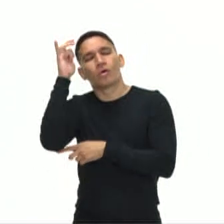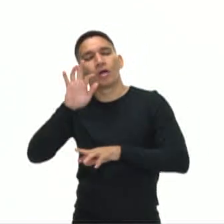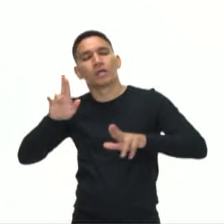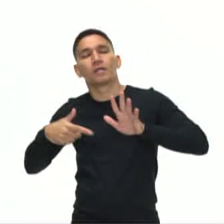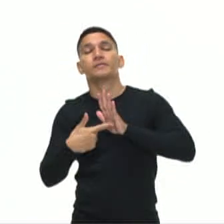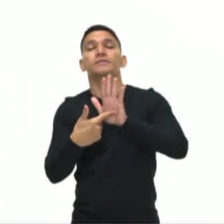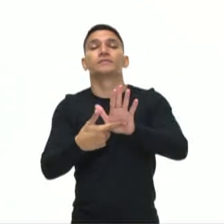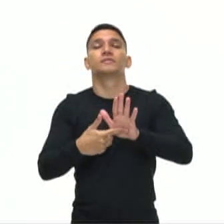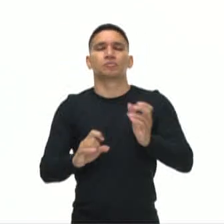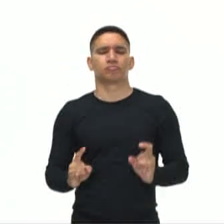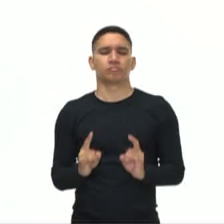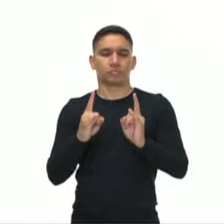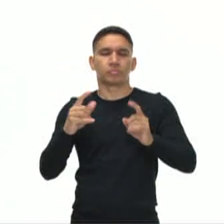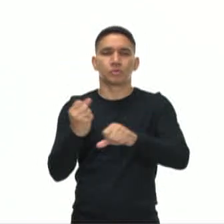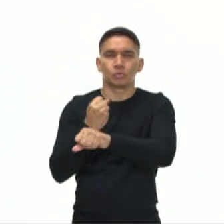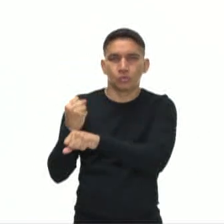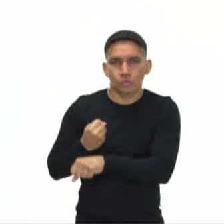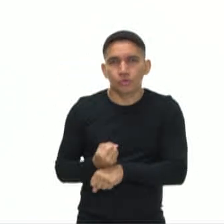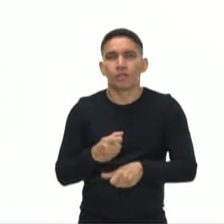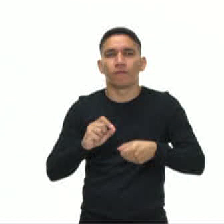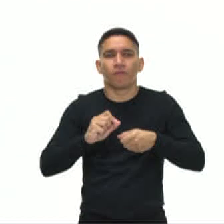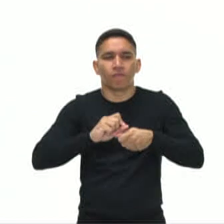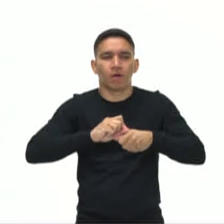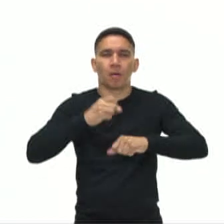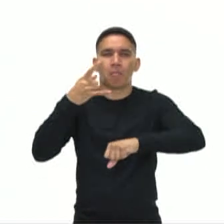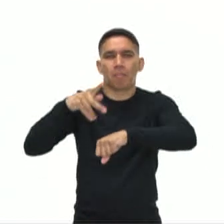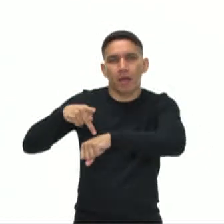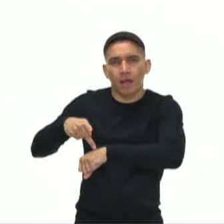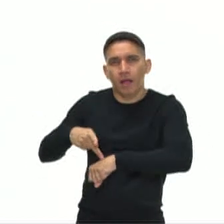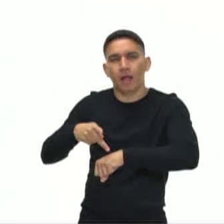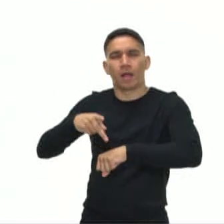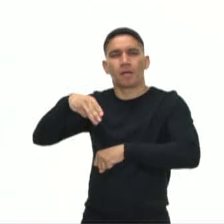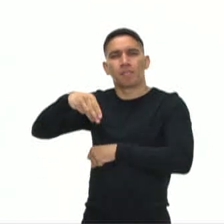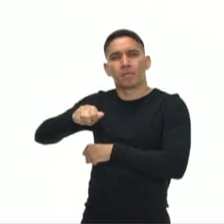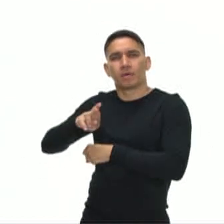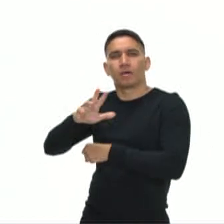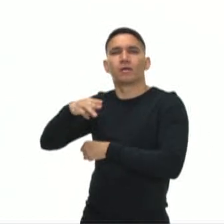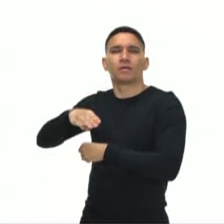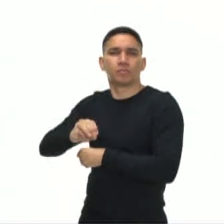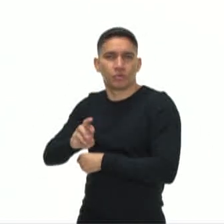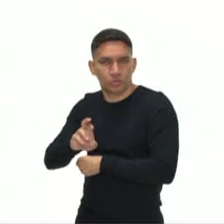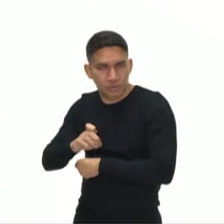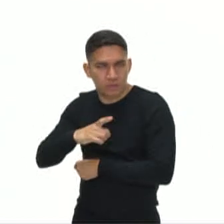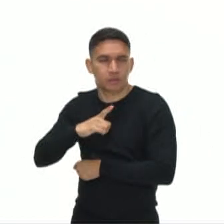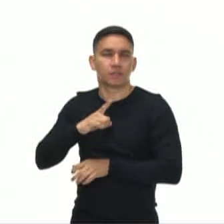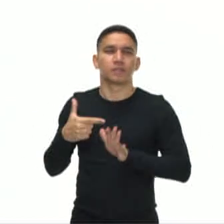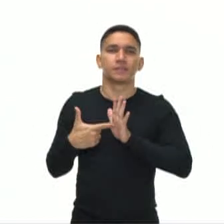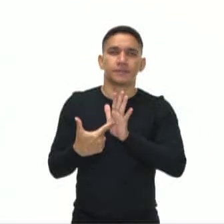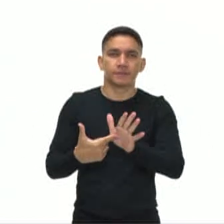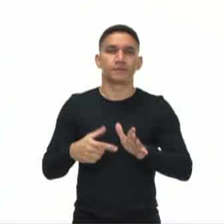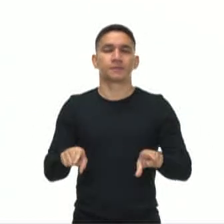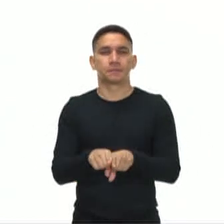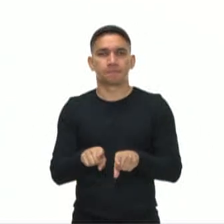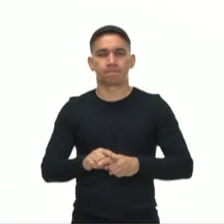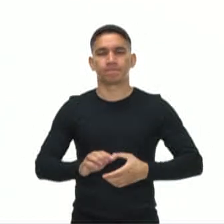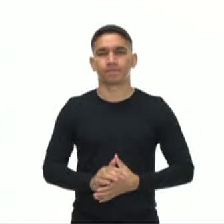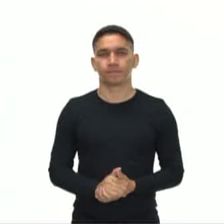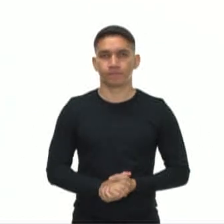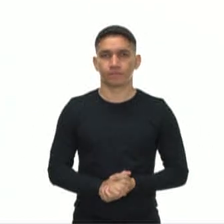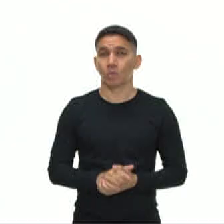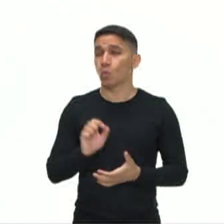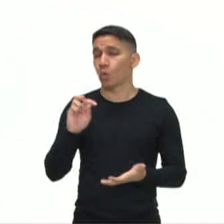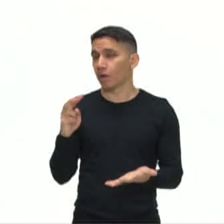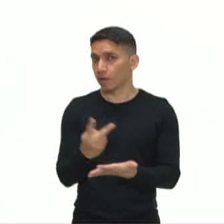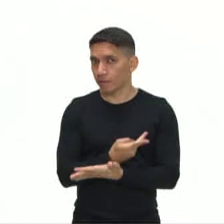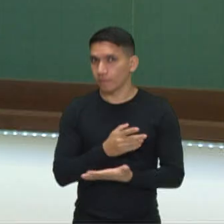um espaço com portas com decorações de mármore, em mármore bronze dourado, atrás do palco ficavam os mecanismos de pós, são os vãos. O que